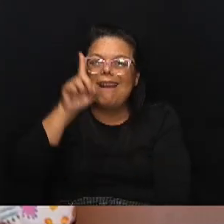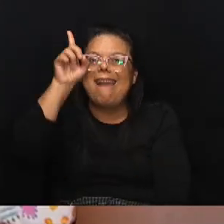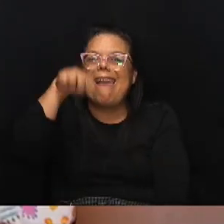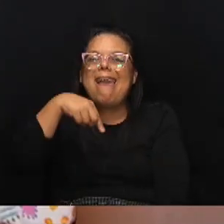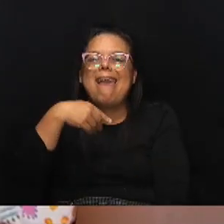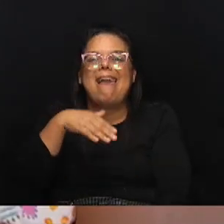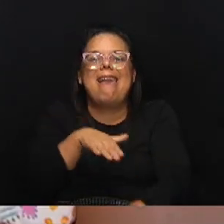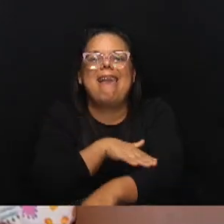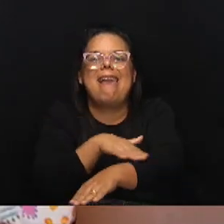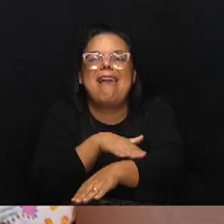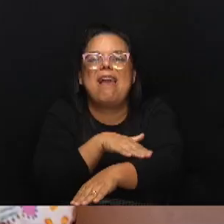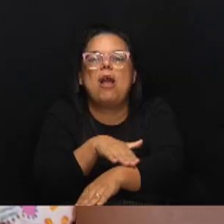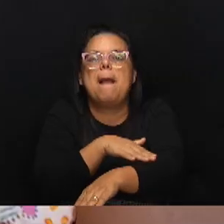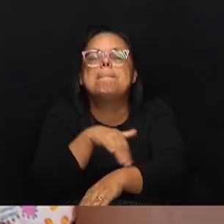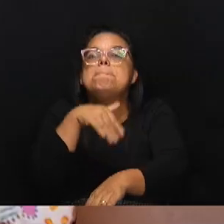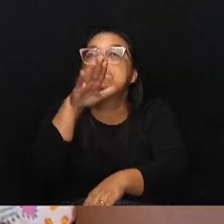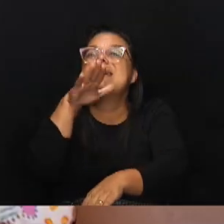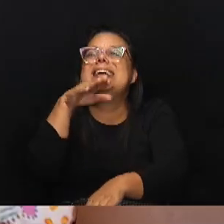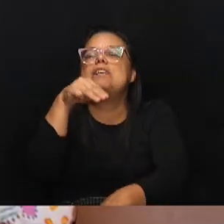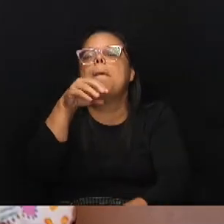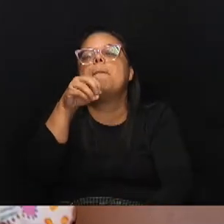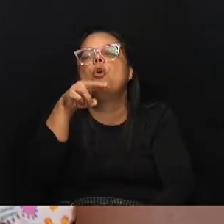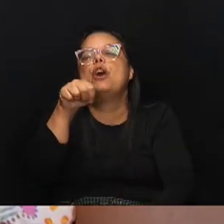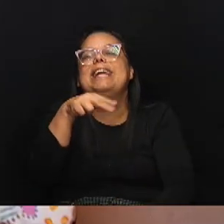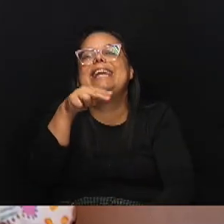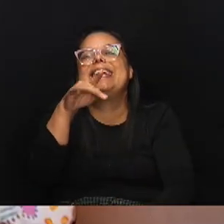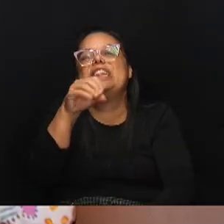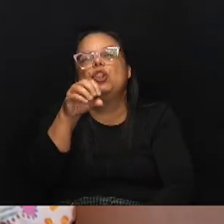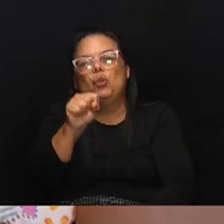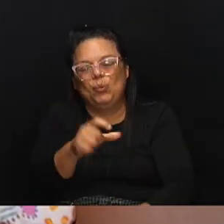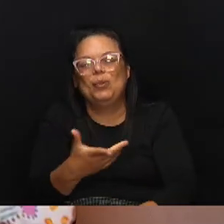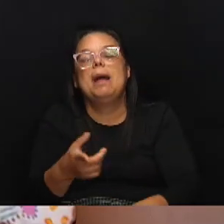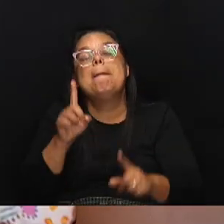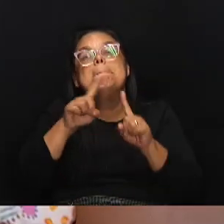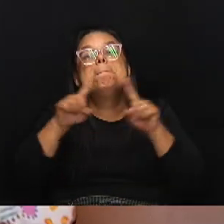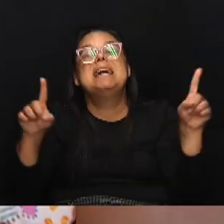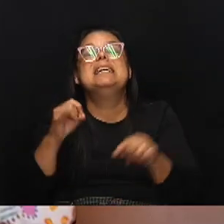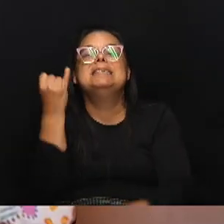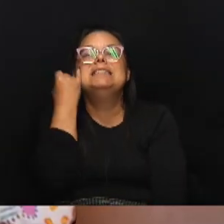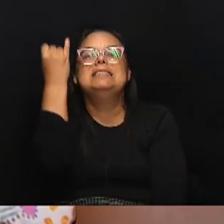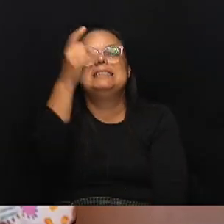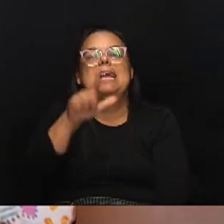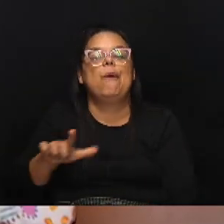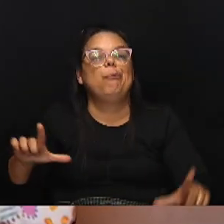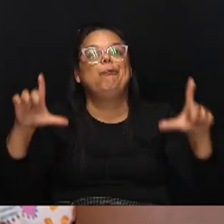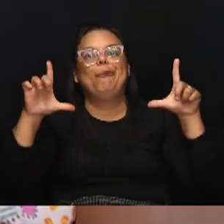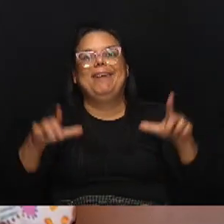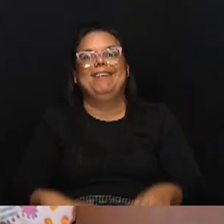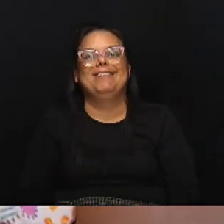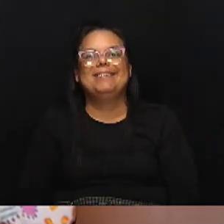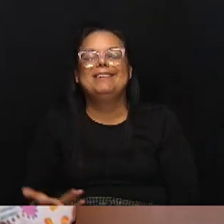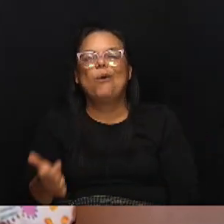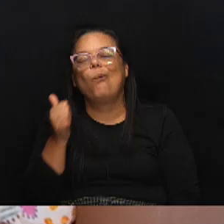mouros, eles são mais morenos, inclusive. Mas a ideia é manter esse status. Então, quando uma